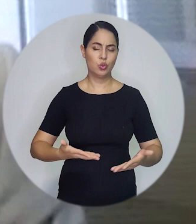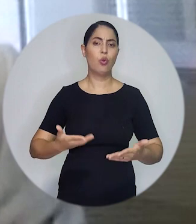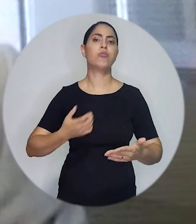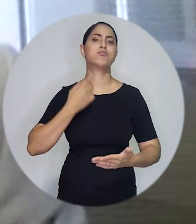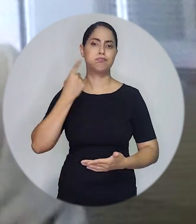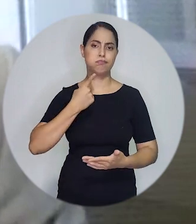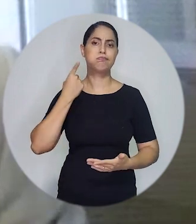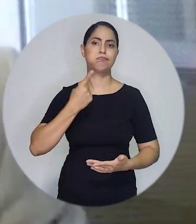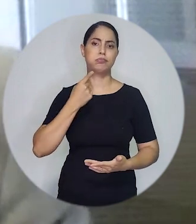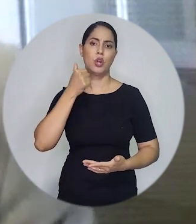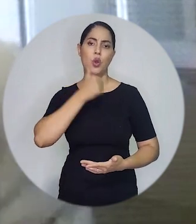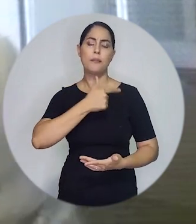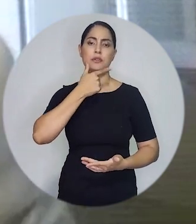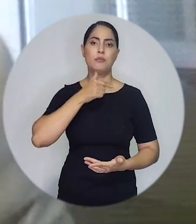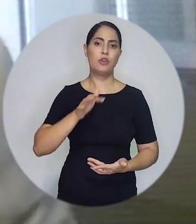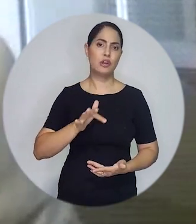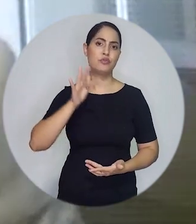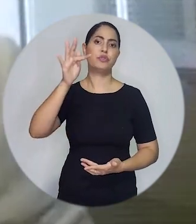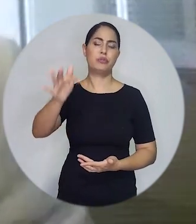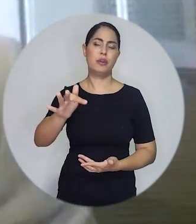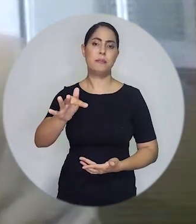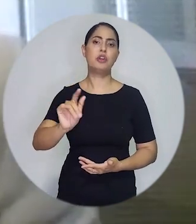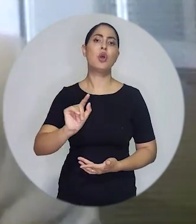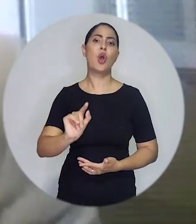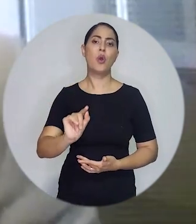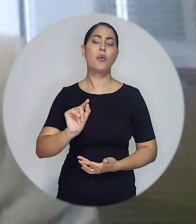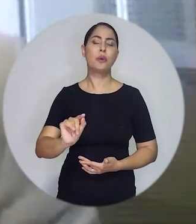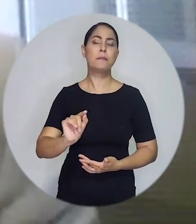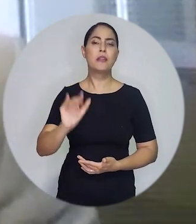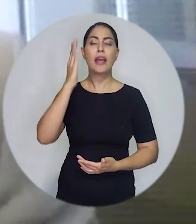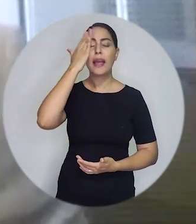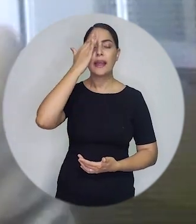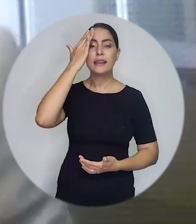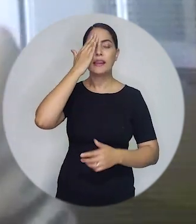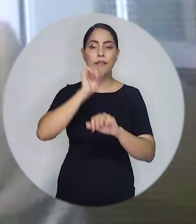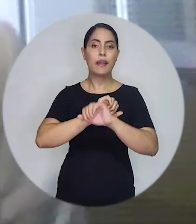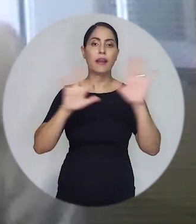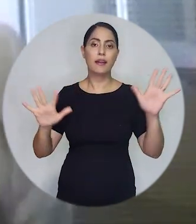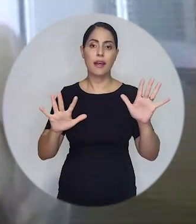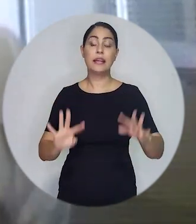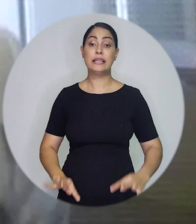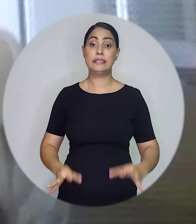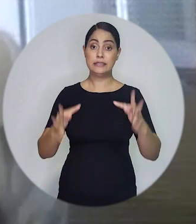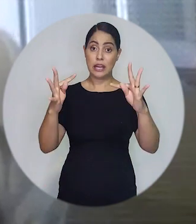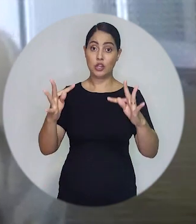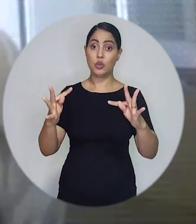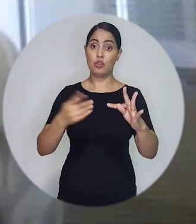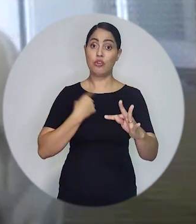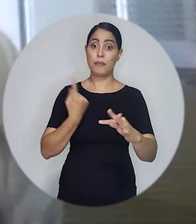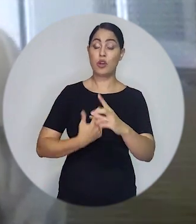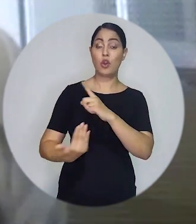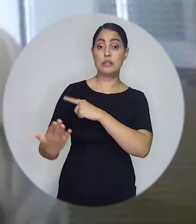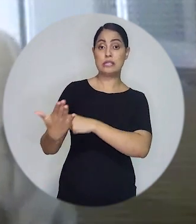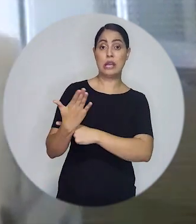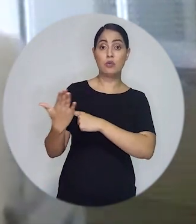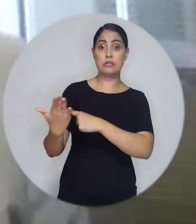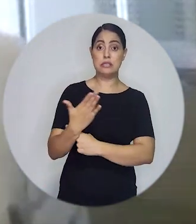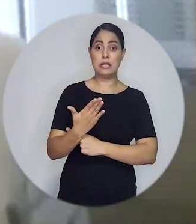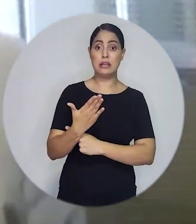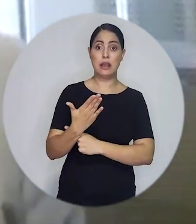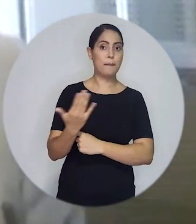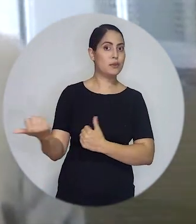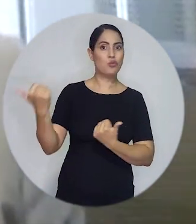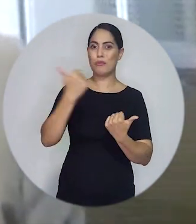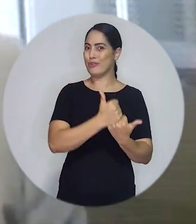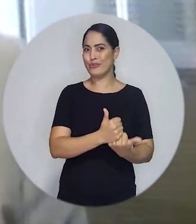nós, advogados e advogadas do futuro, a questão de entender que as tecnologias vieram para auxiliar